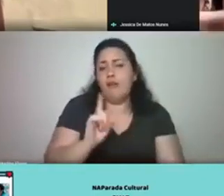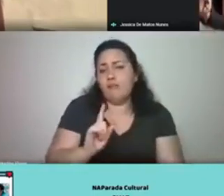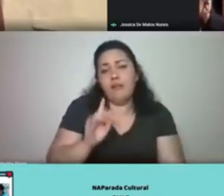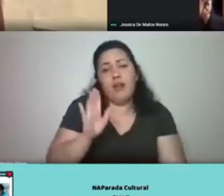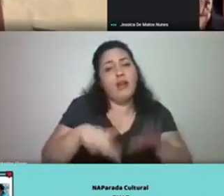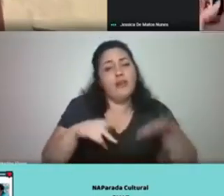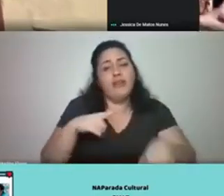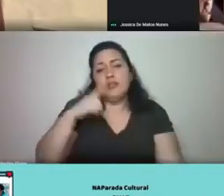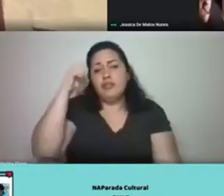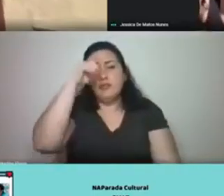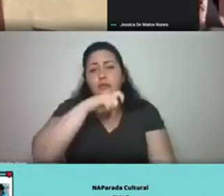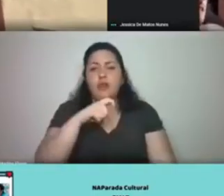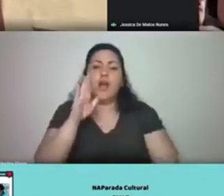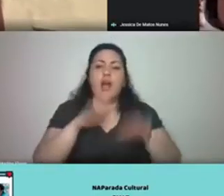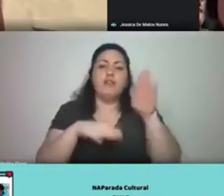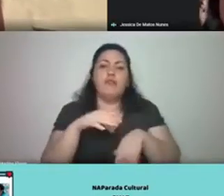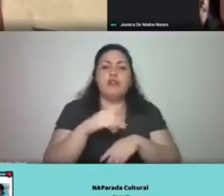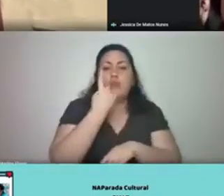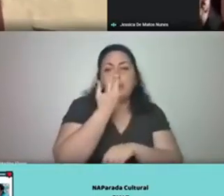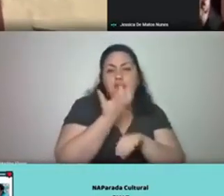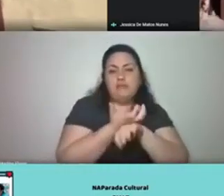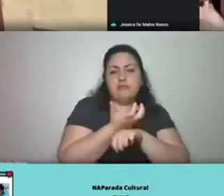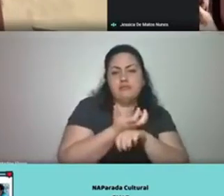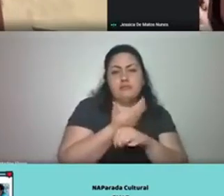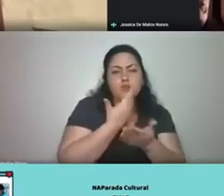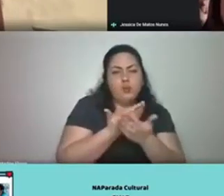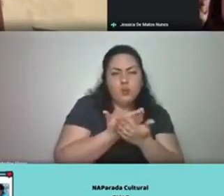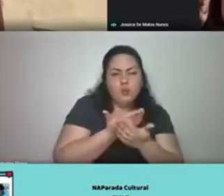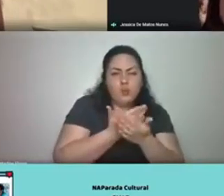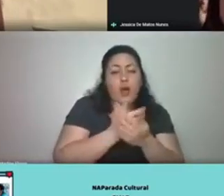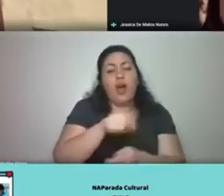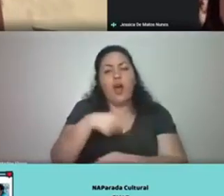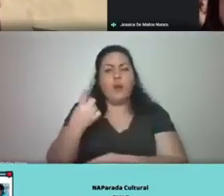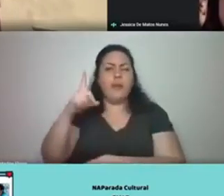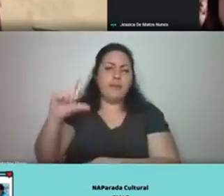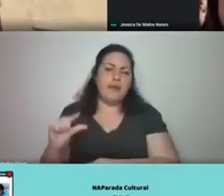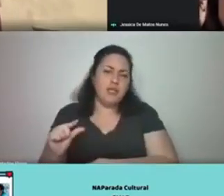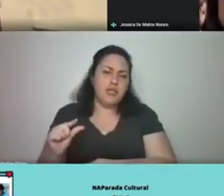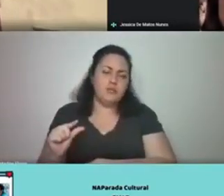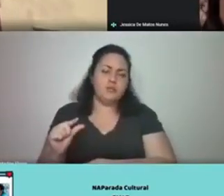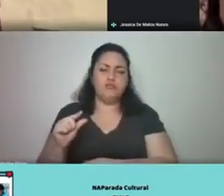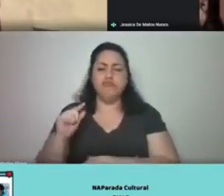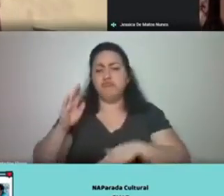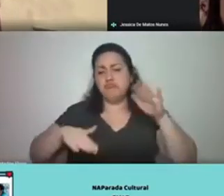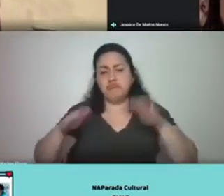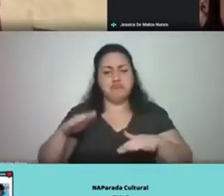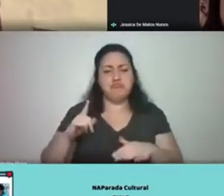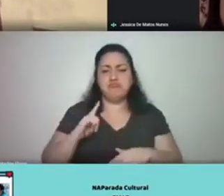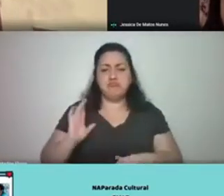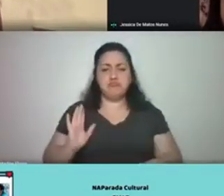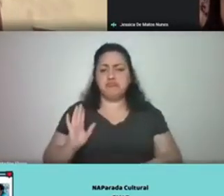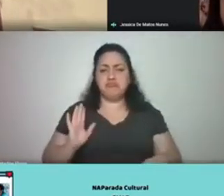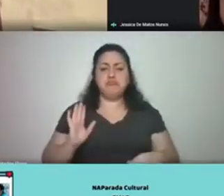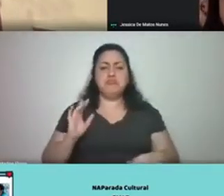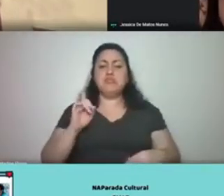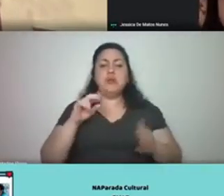muito algumas matérias, se outras tu, bom, fizer o mínimo para passar. Isso não te torna um